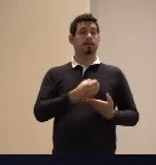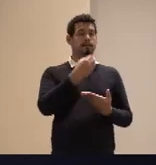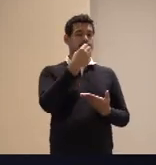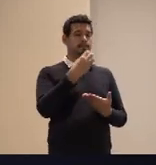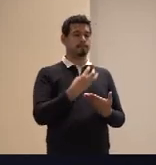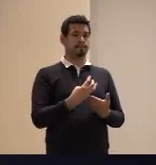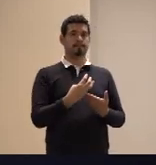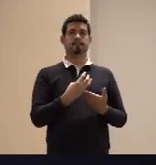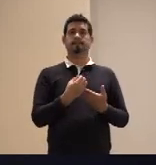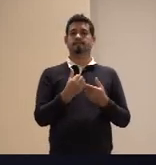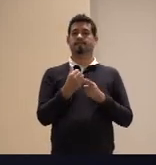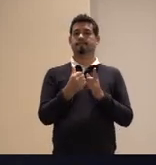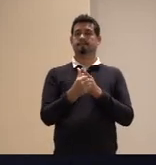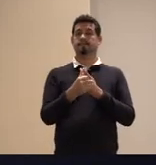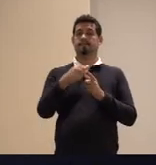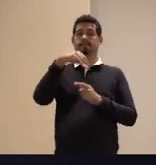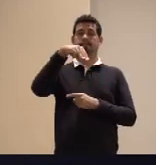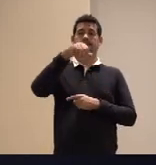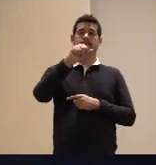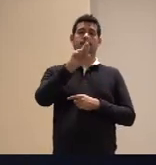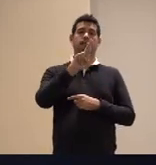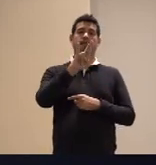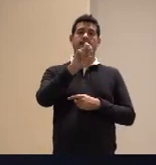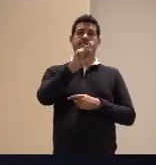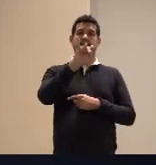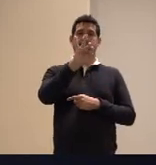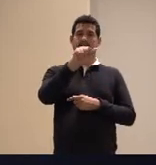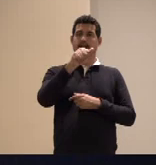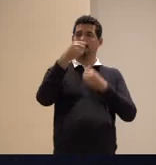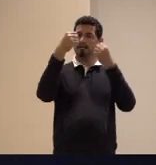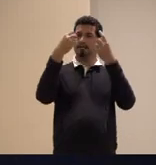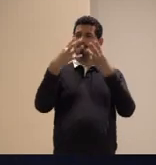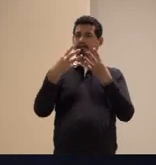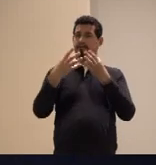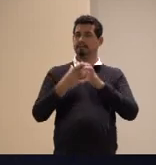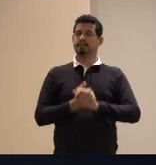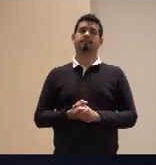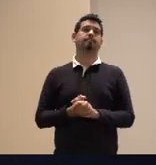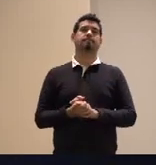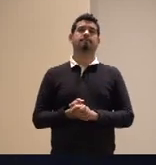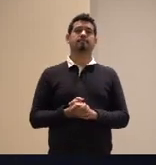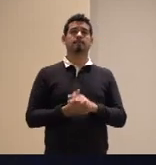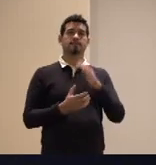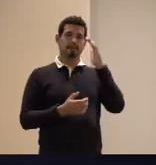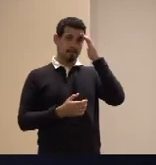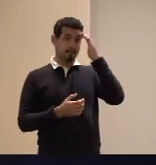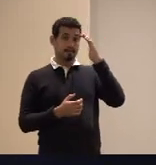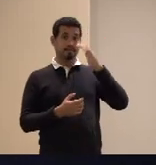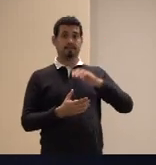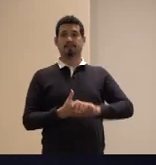primeiro para a Maristela, que vai fazer um pouco do histórico, né, Maristela? Obrigada.